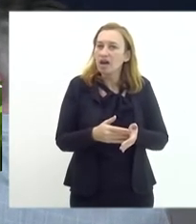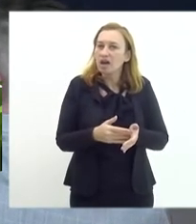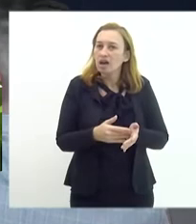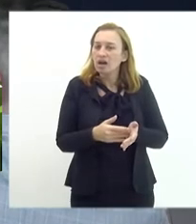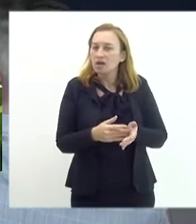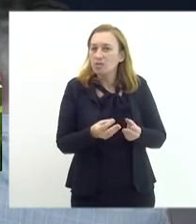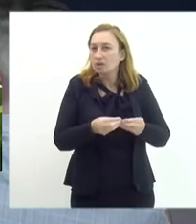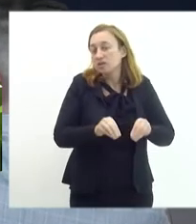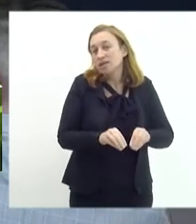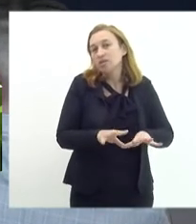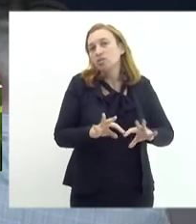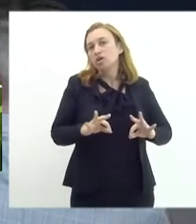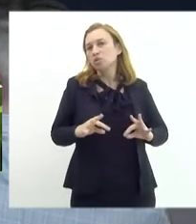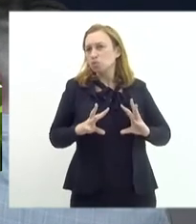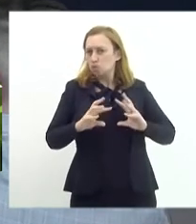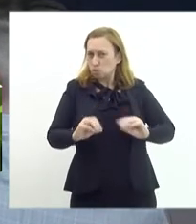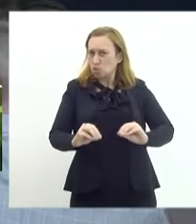tudo